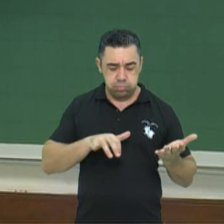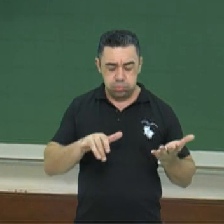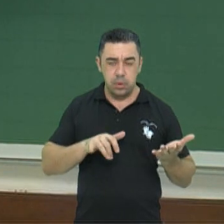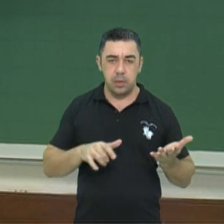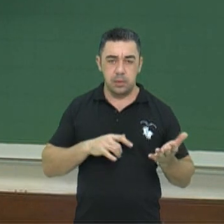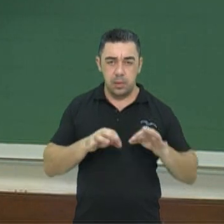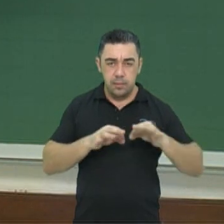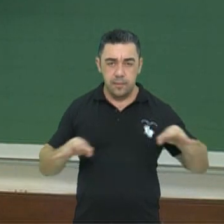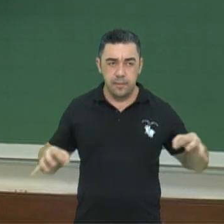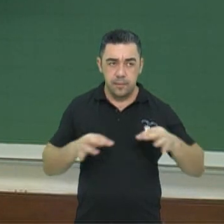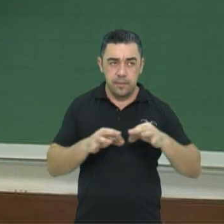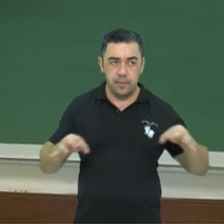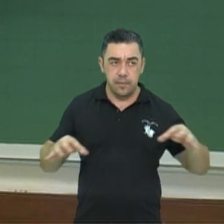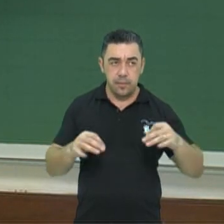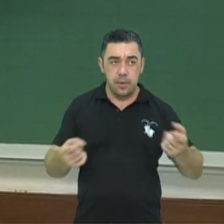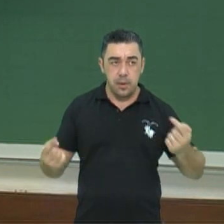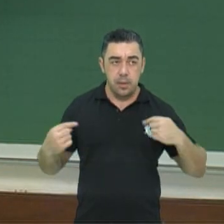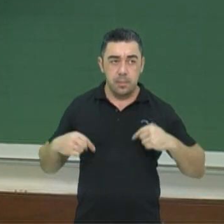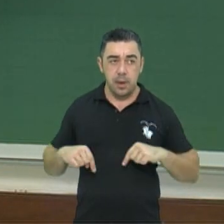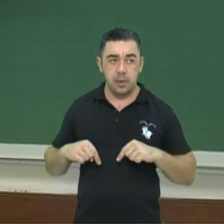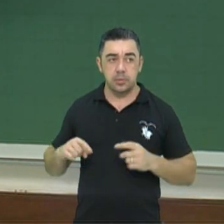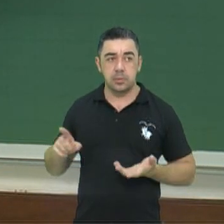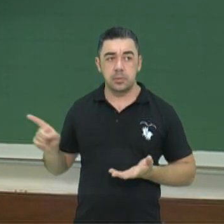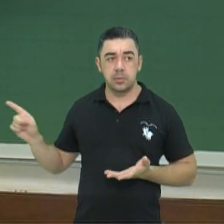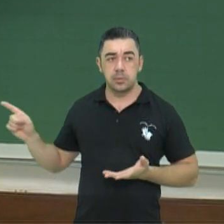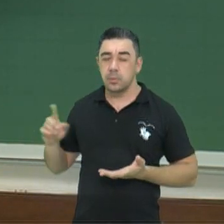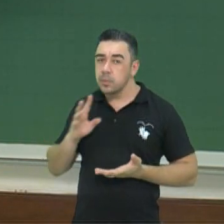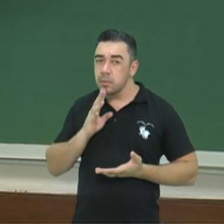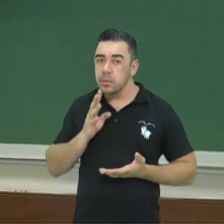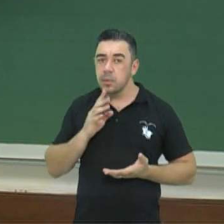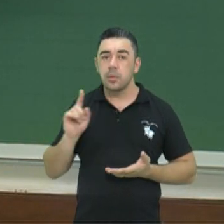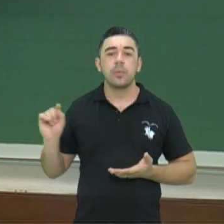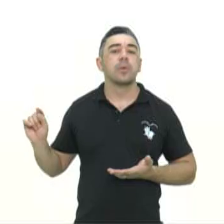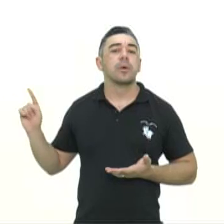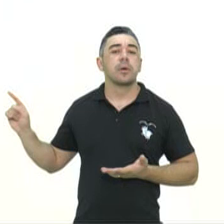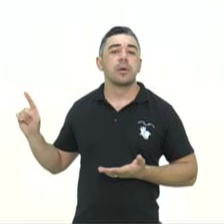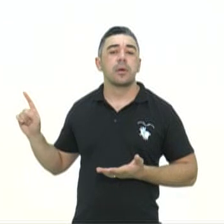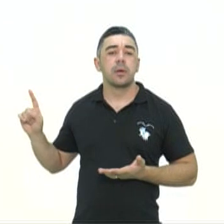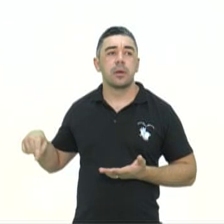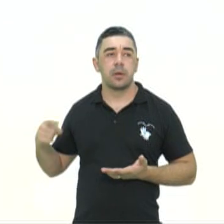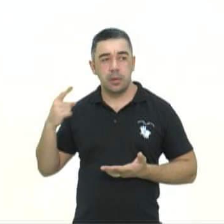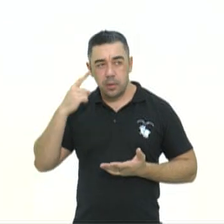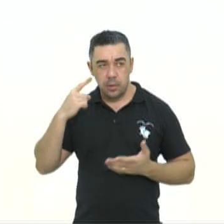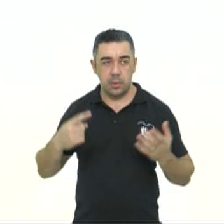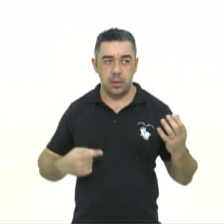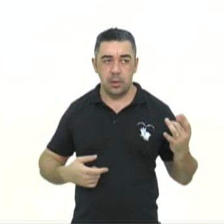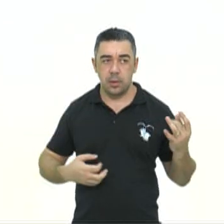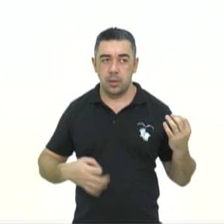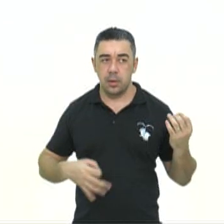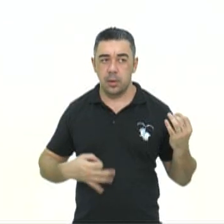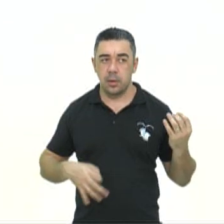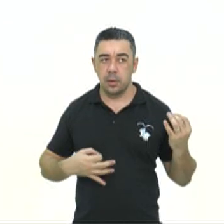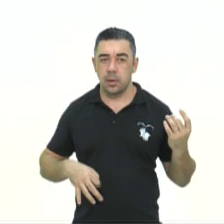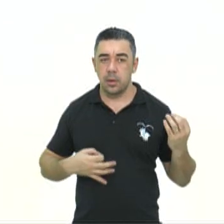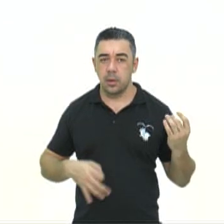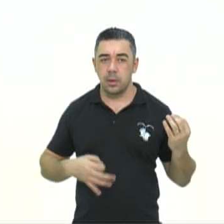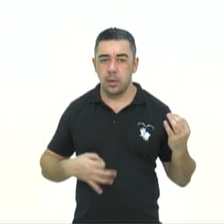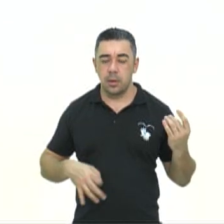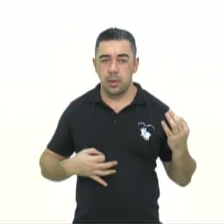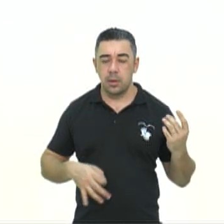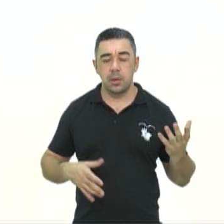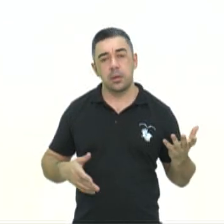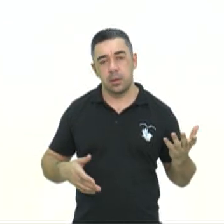corda, mas aqui embaixo tem um instrumento bem conhecido nosso, né? A gente consegue ver só ali uma parte do instrumento que é o quê?